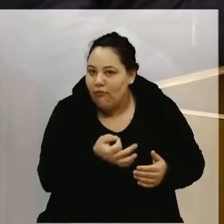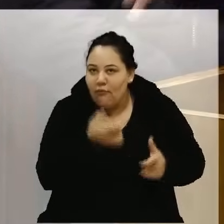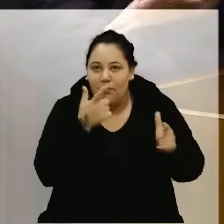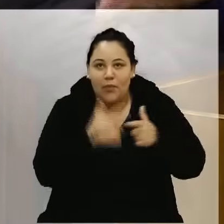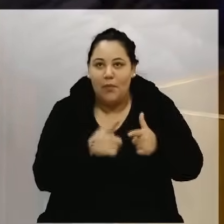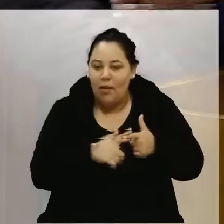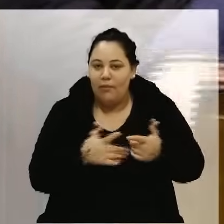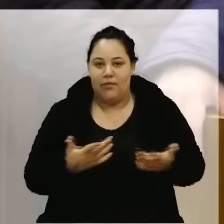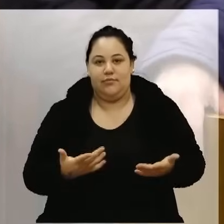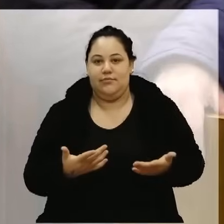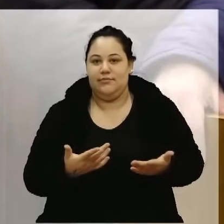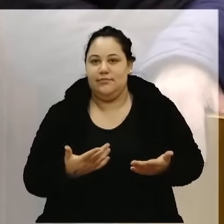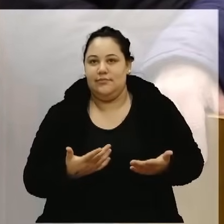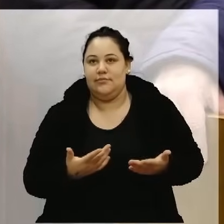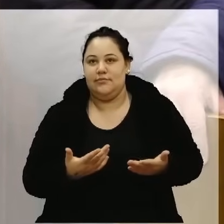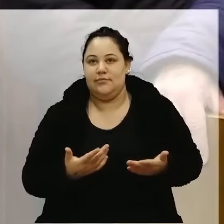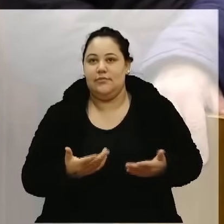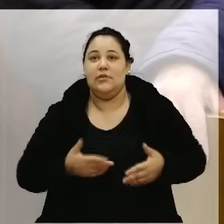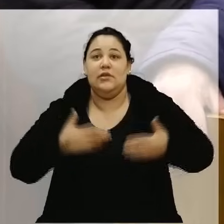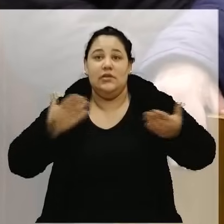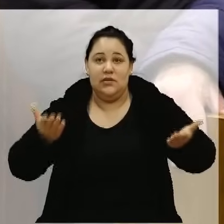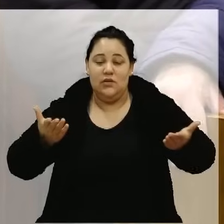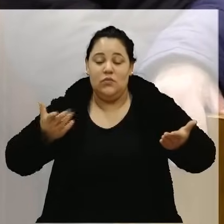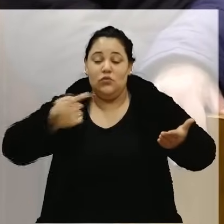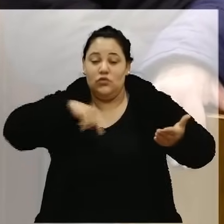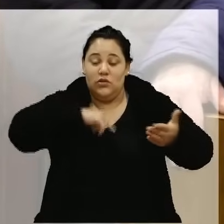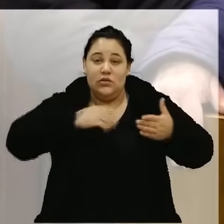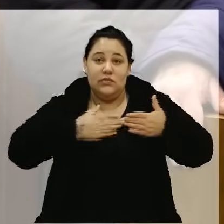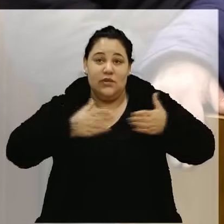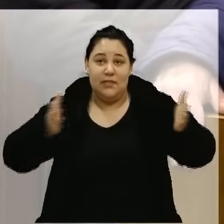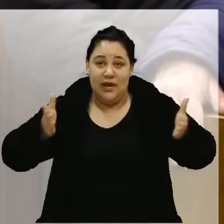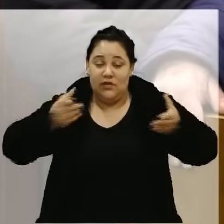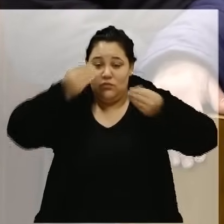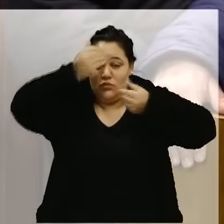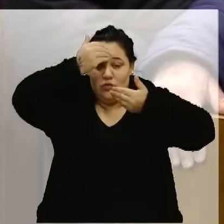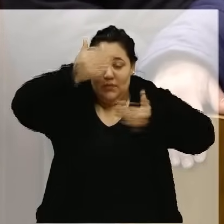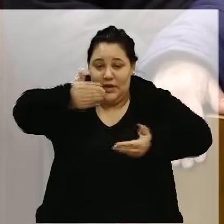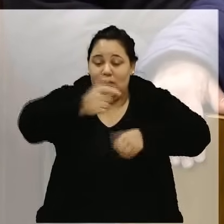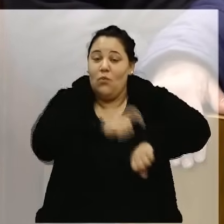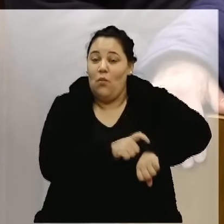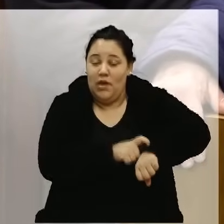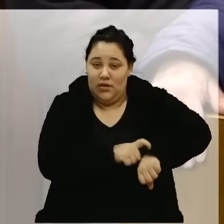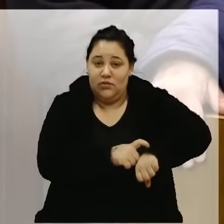né? Então, senhores, senhoras, à disposição, muito obrigado pela